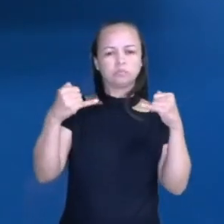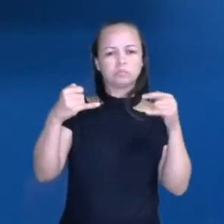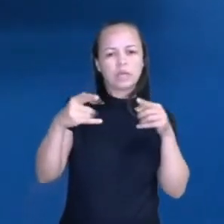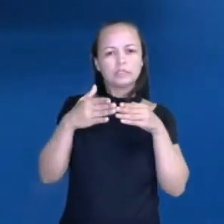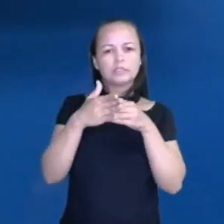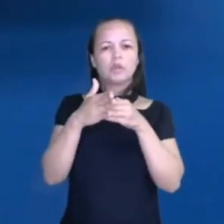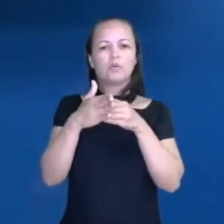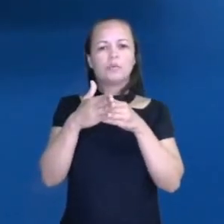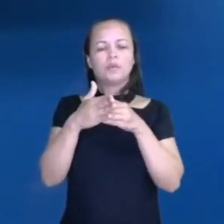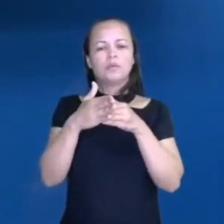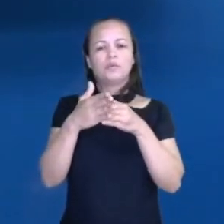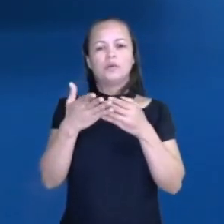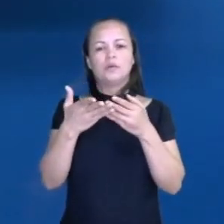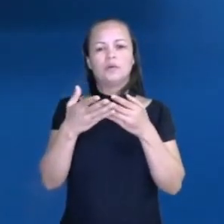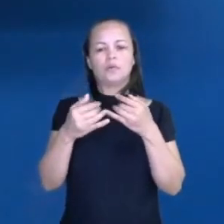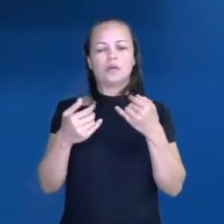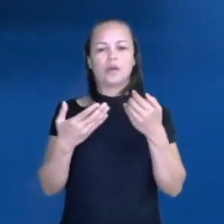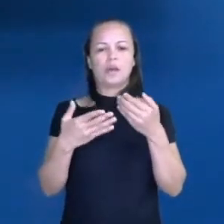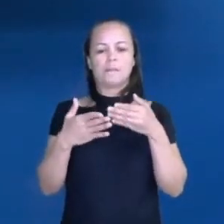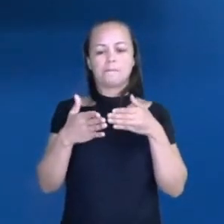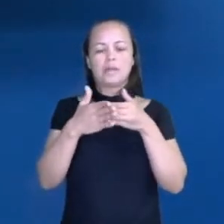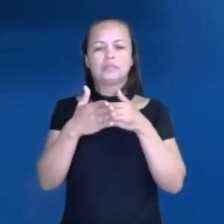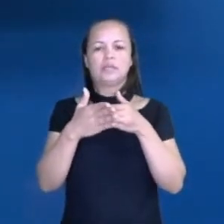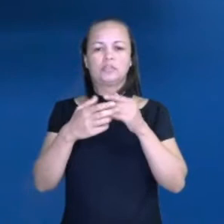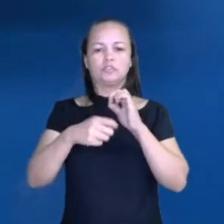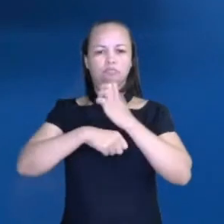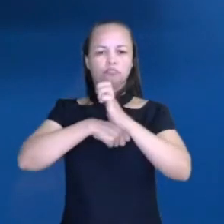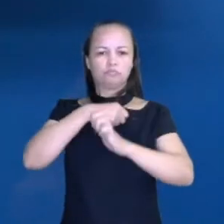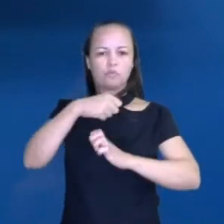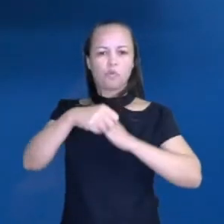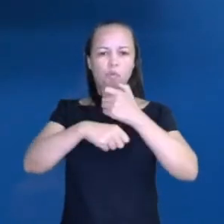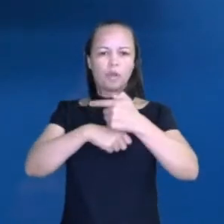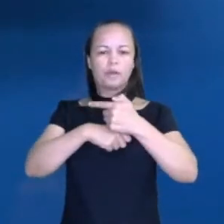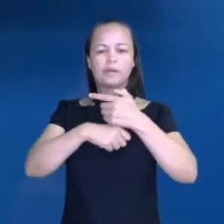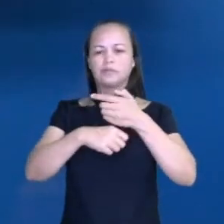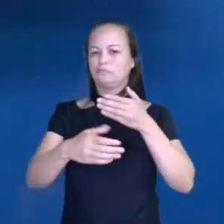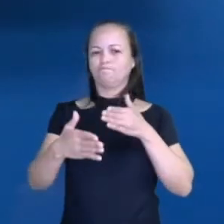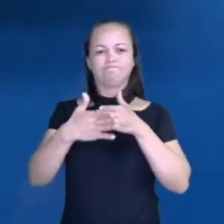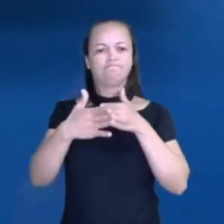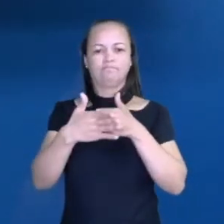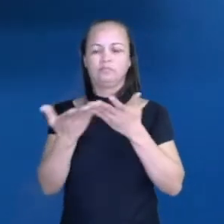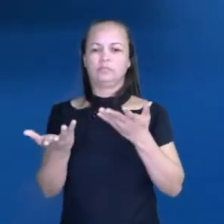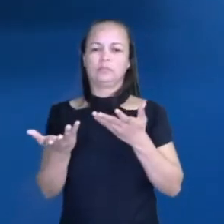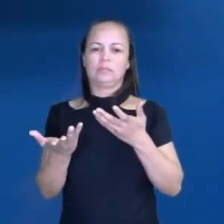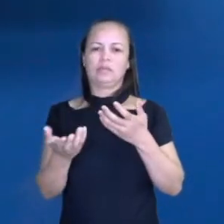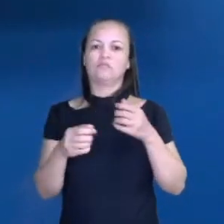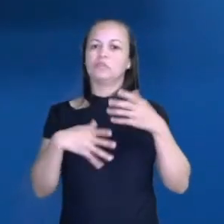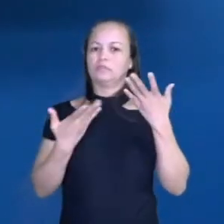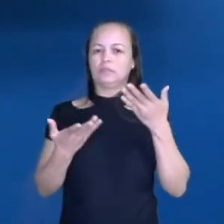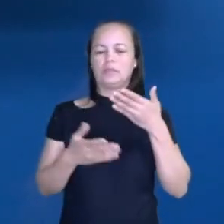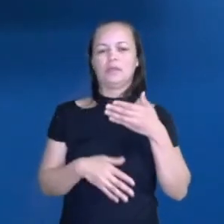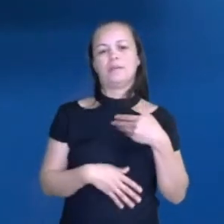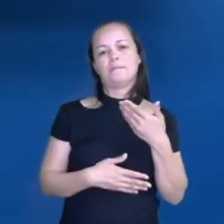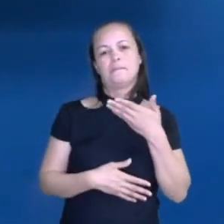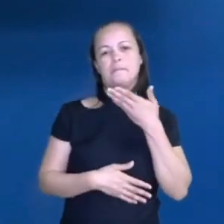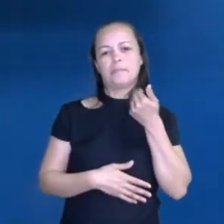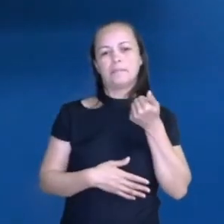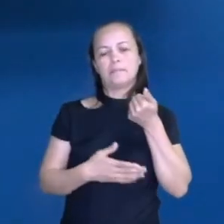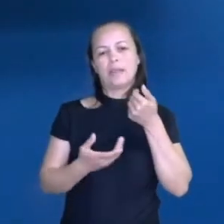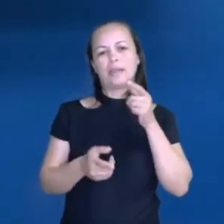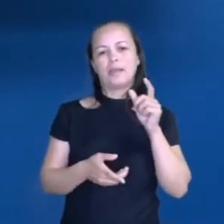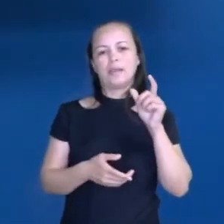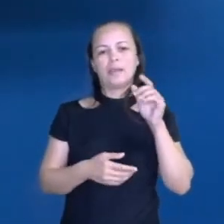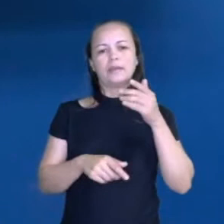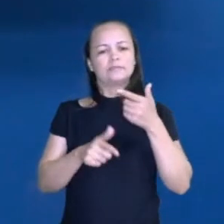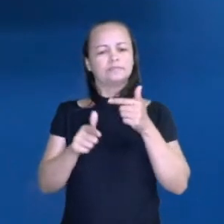consigo interrompeu a passagem dos elétrons Então não vai chegar essa à vontade você vai ter bem mesmo trabalho ligou todo o ponto